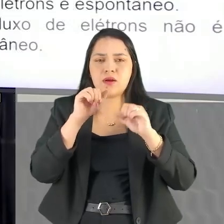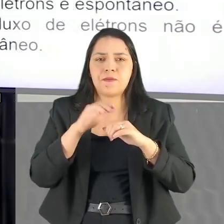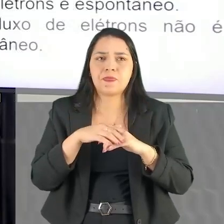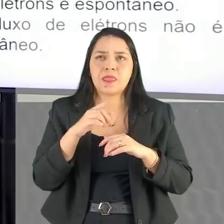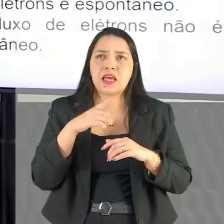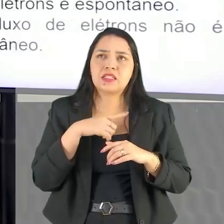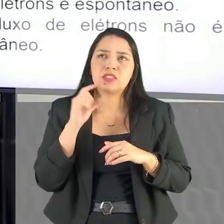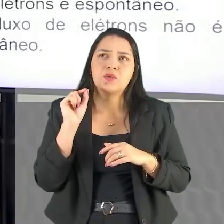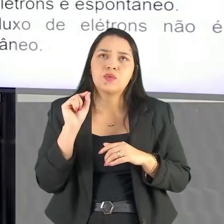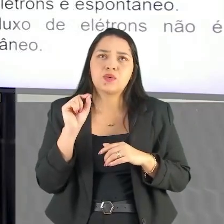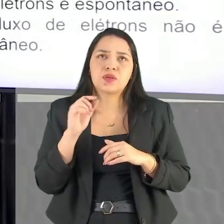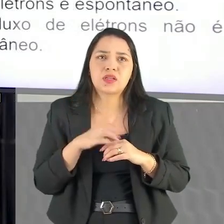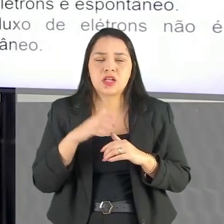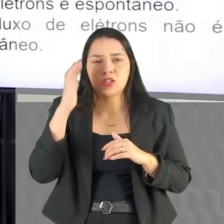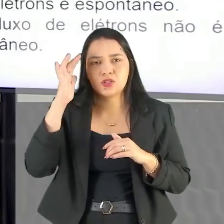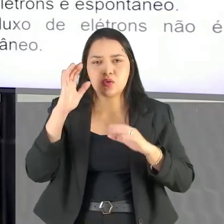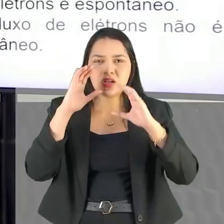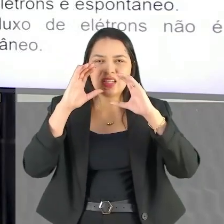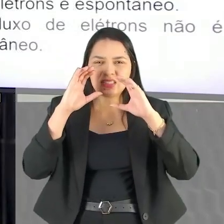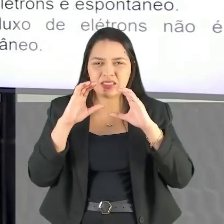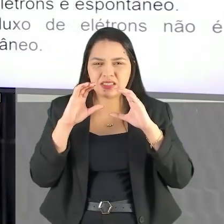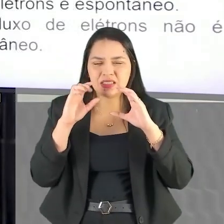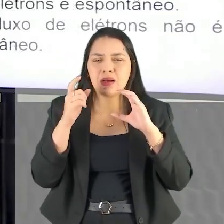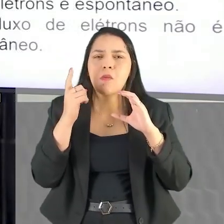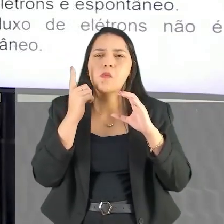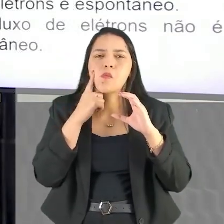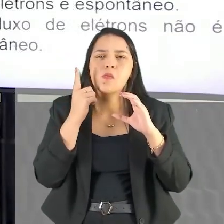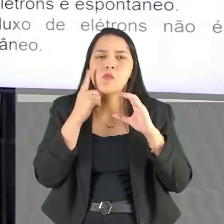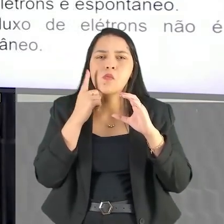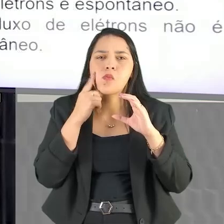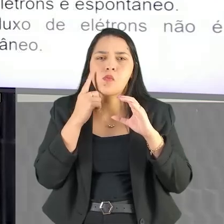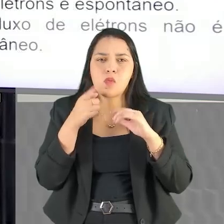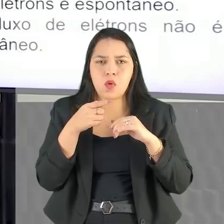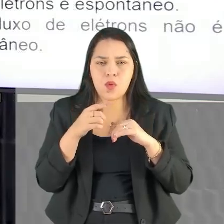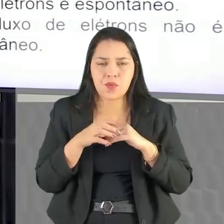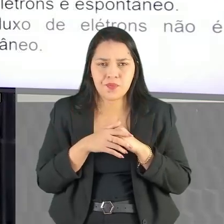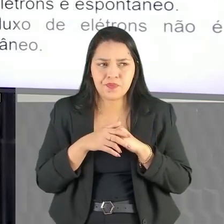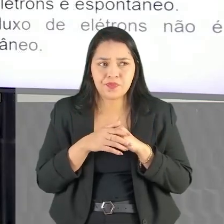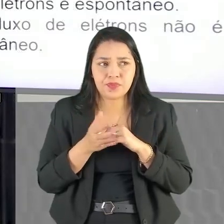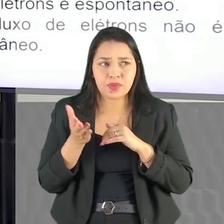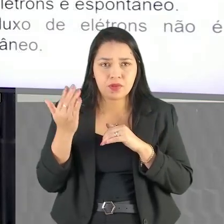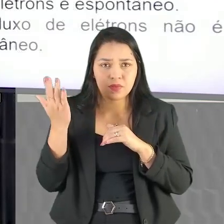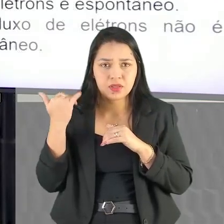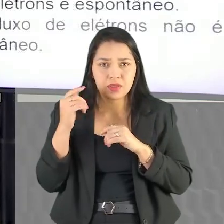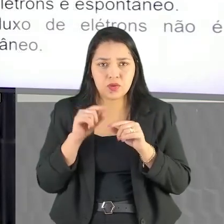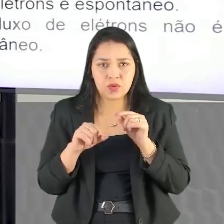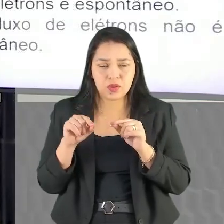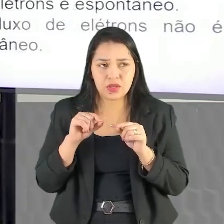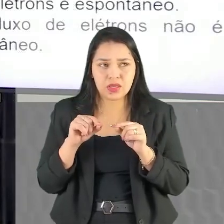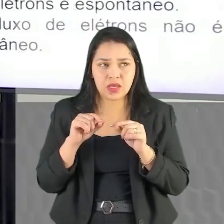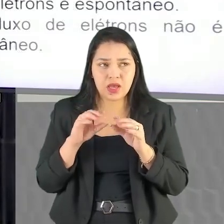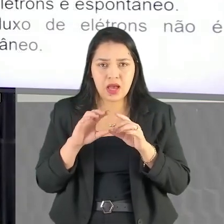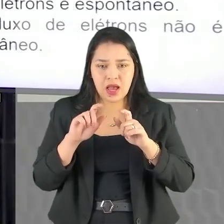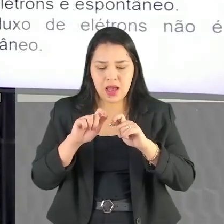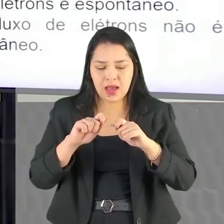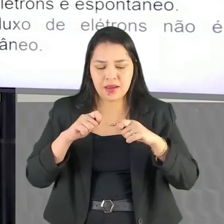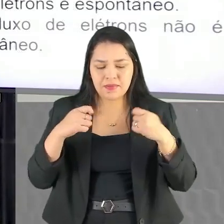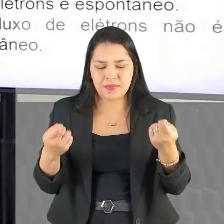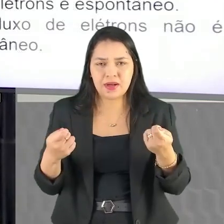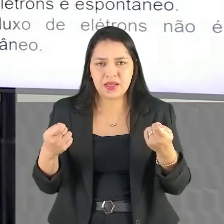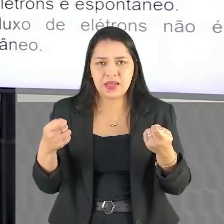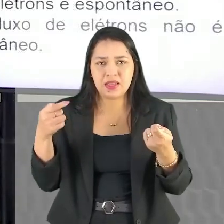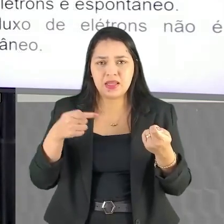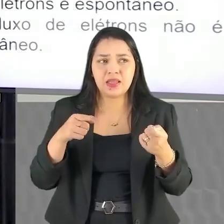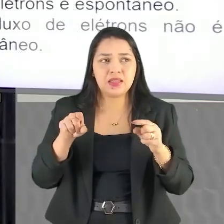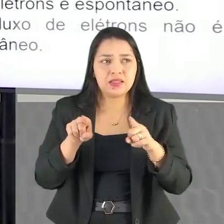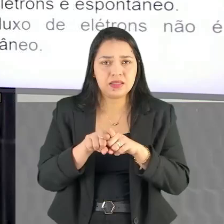tinha aquele sonho de valsa, aquele bombonzinho. Aquele bombom, antigamente, quando a gente abria a embalagem, ele